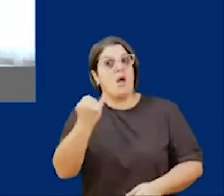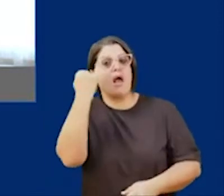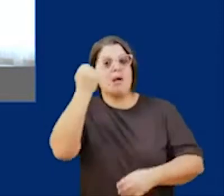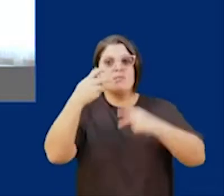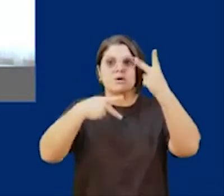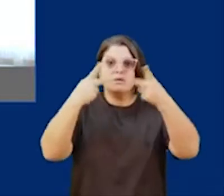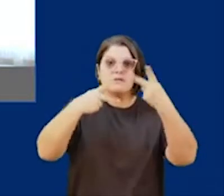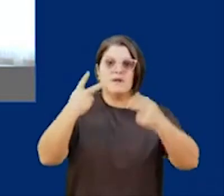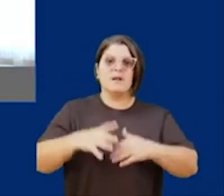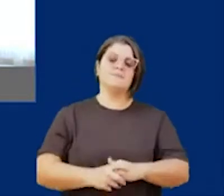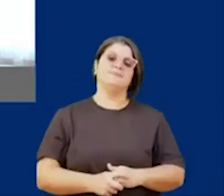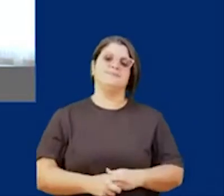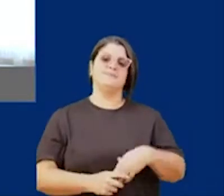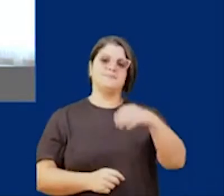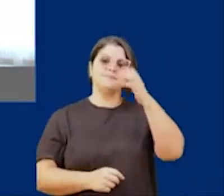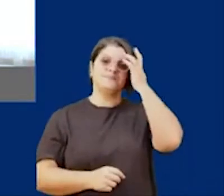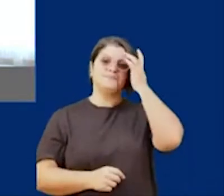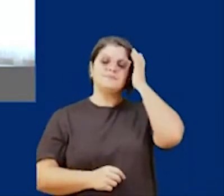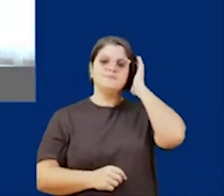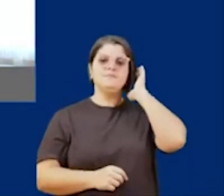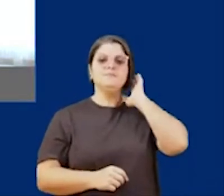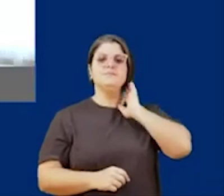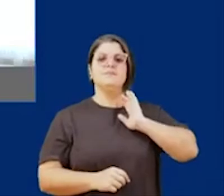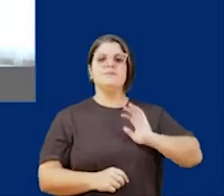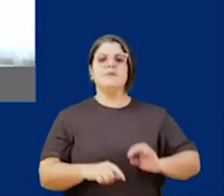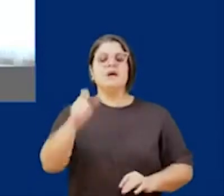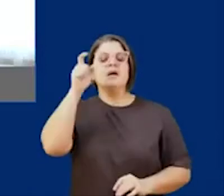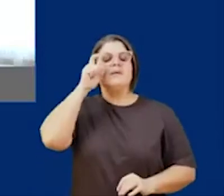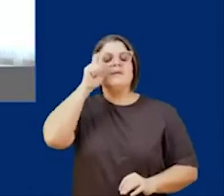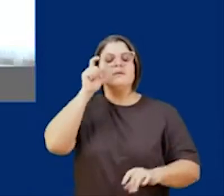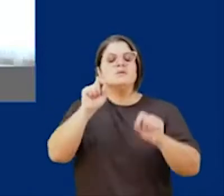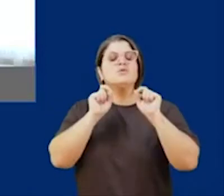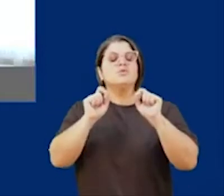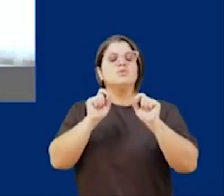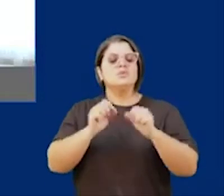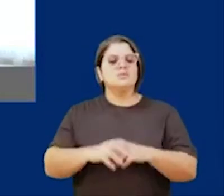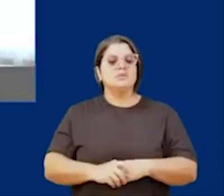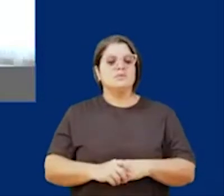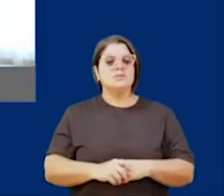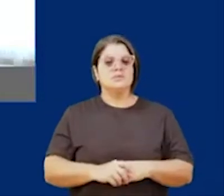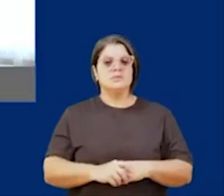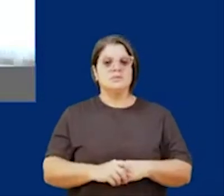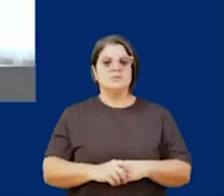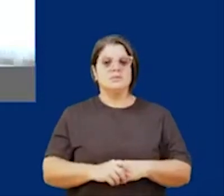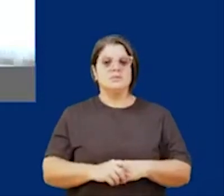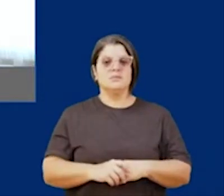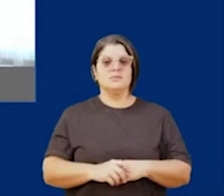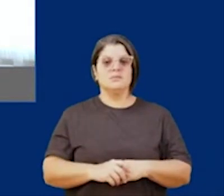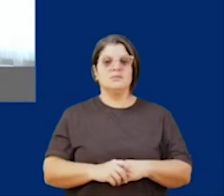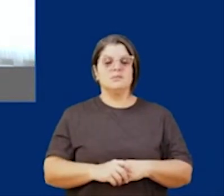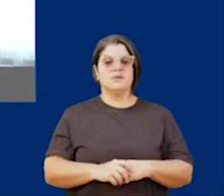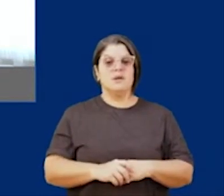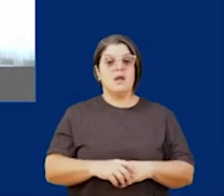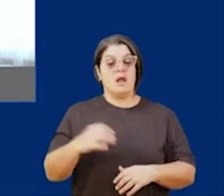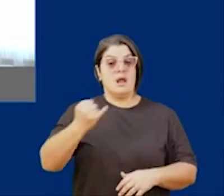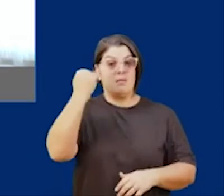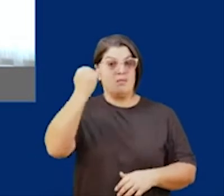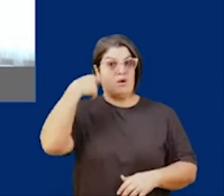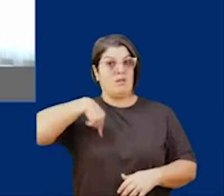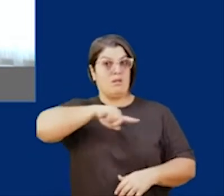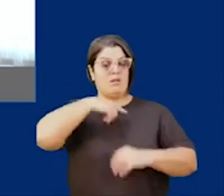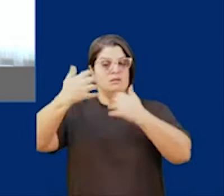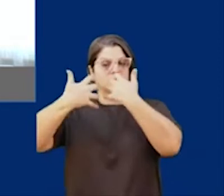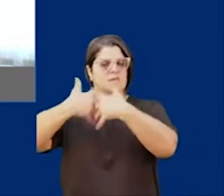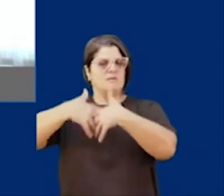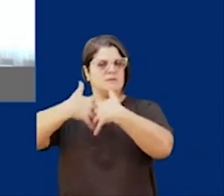colocar. Uma coisa que é interessante também colocar é que e eu acho que é um ponto de partida importante para a nossa reflexão, né,